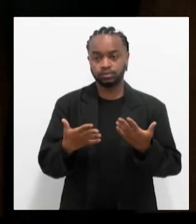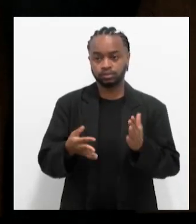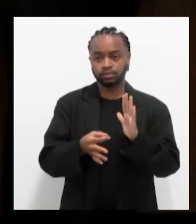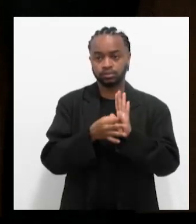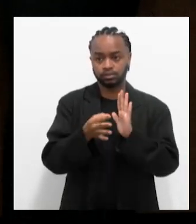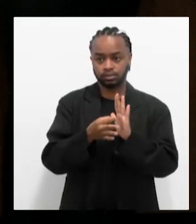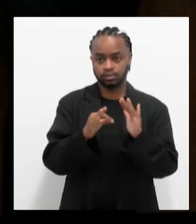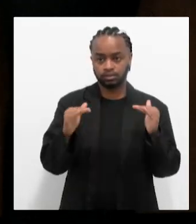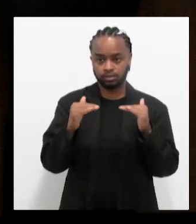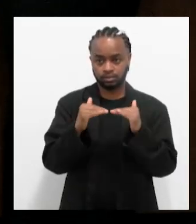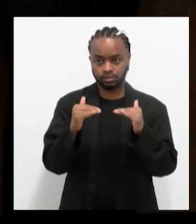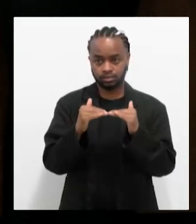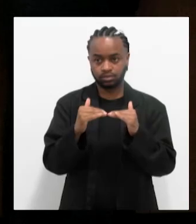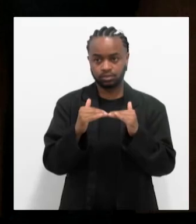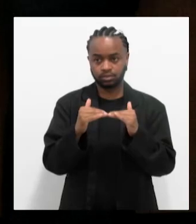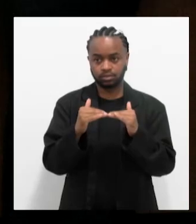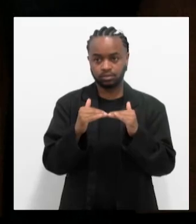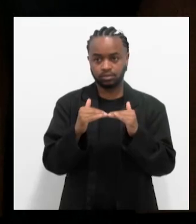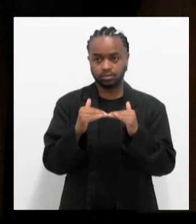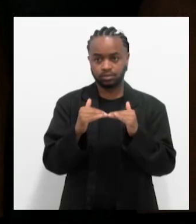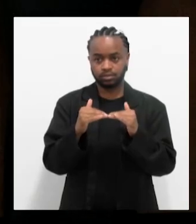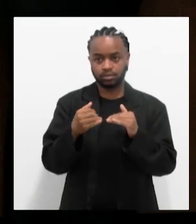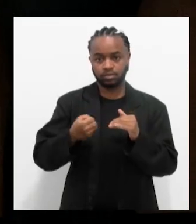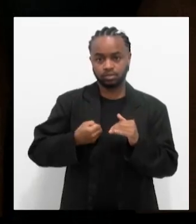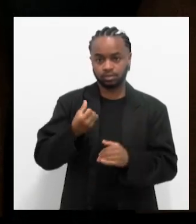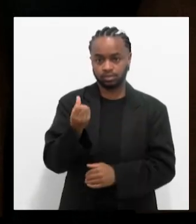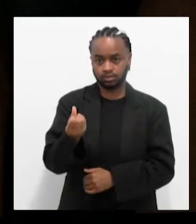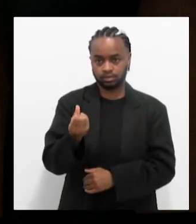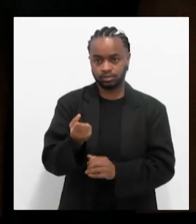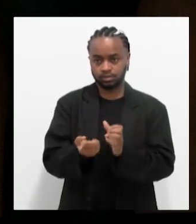é favorável à emenda número 6,